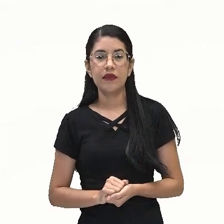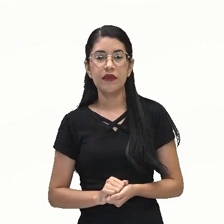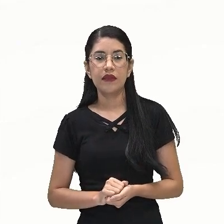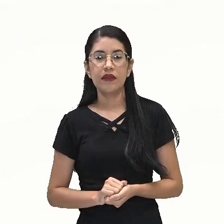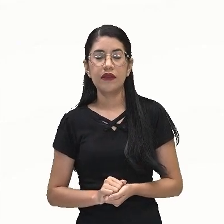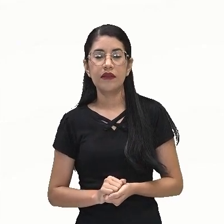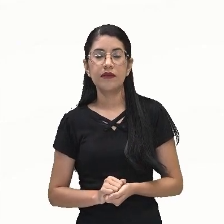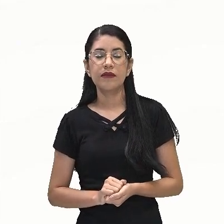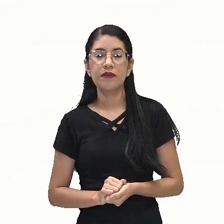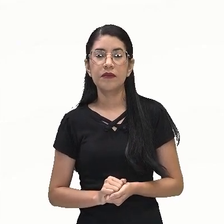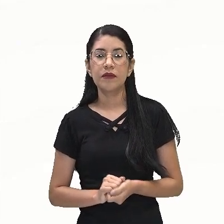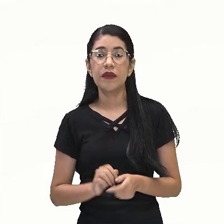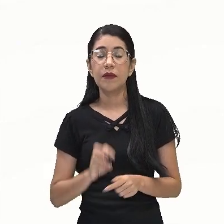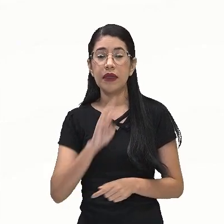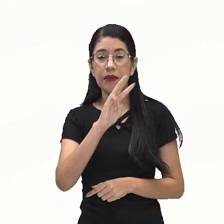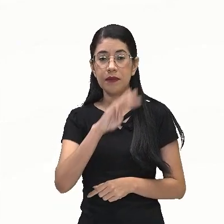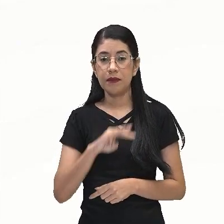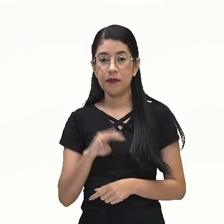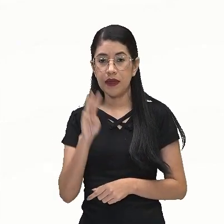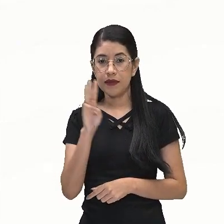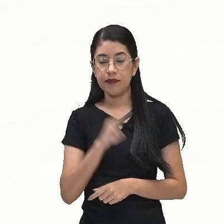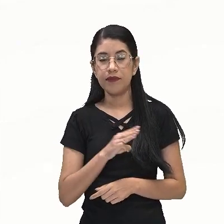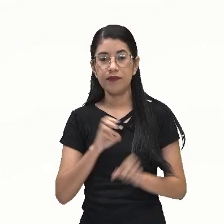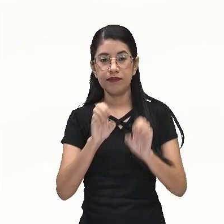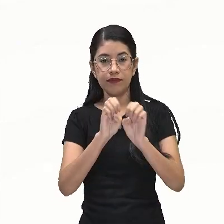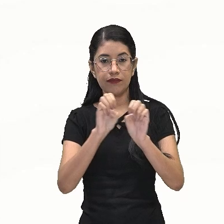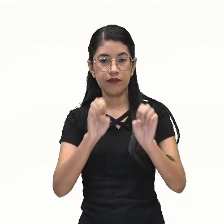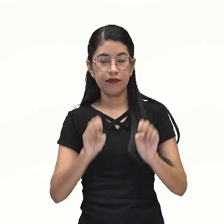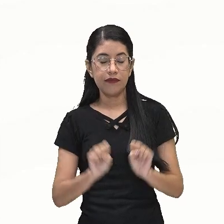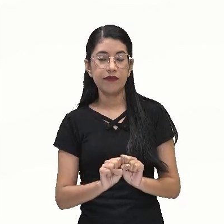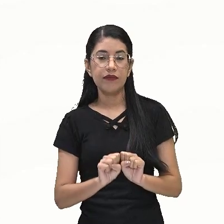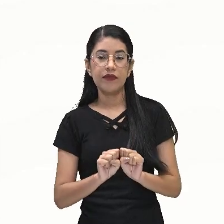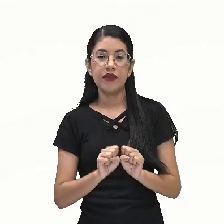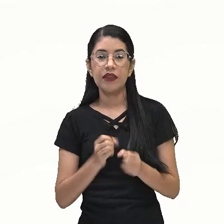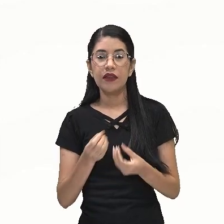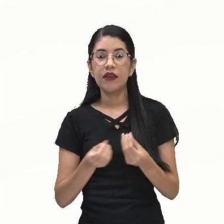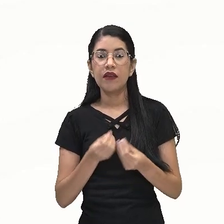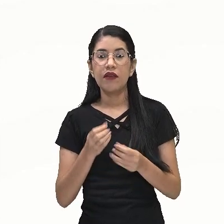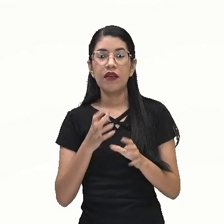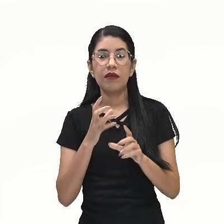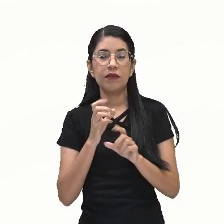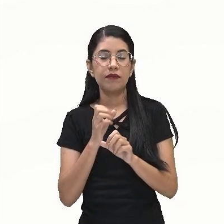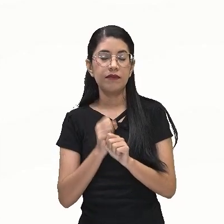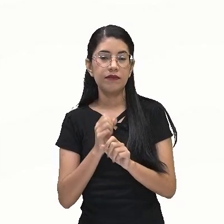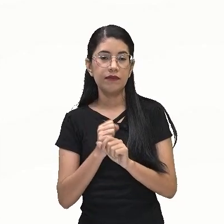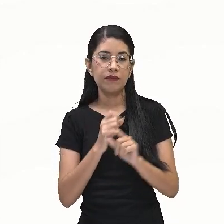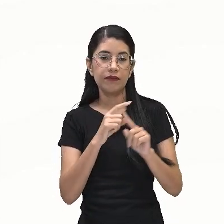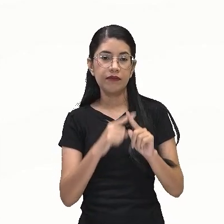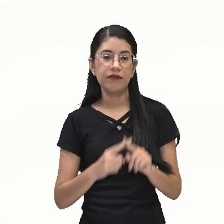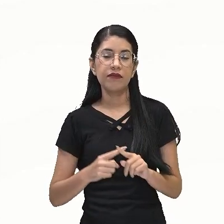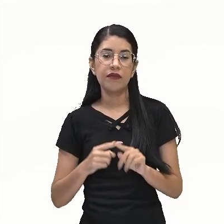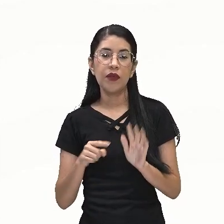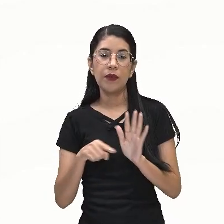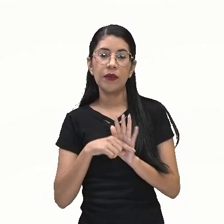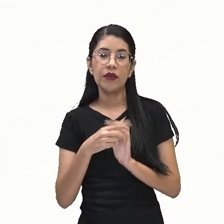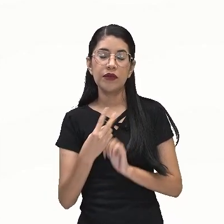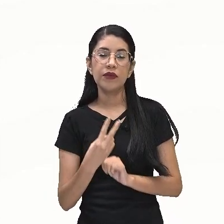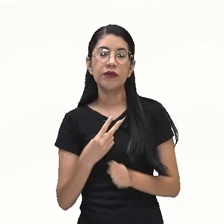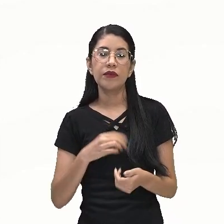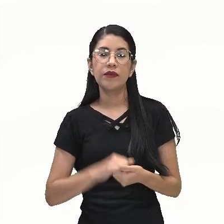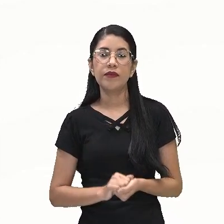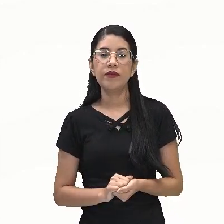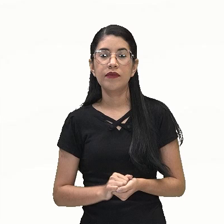na matriz completa do sistema, isso equivale a multiplicar por menos 2 elementos da linha. Exatamente os meus